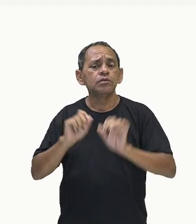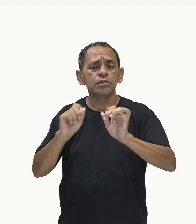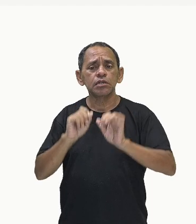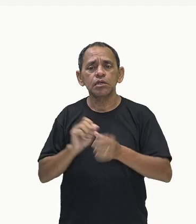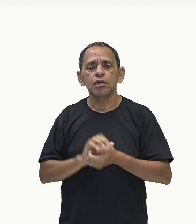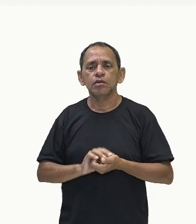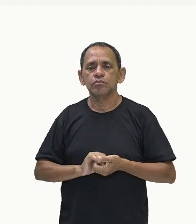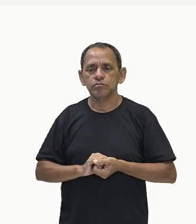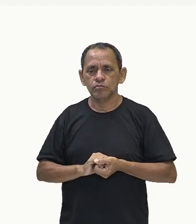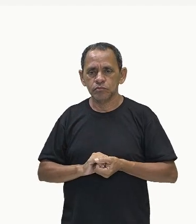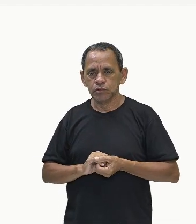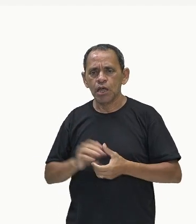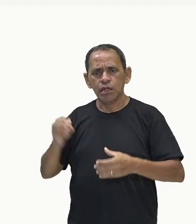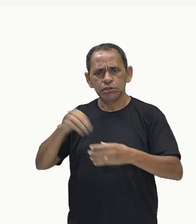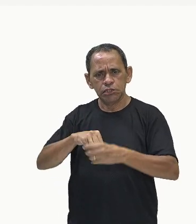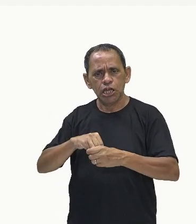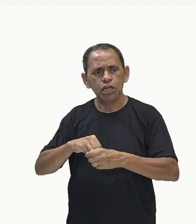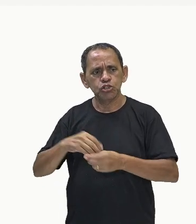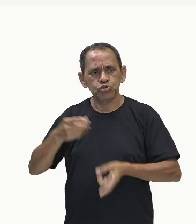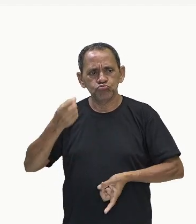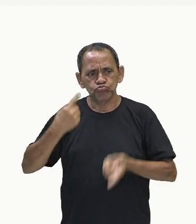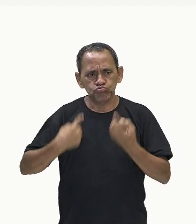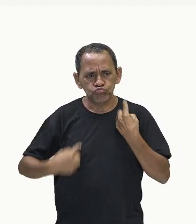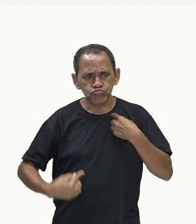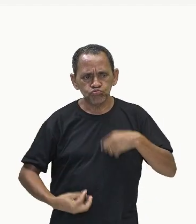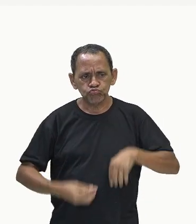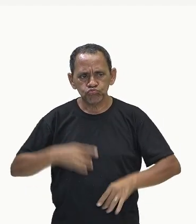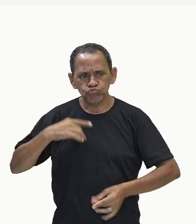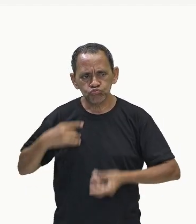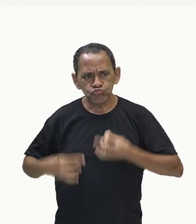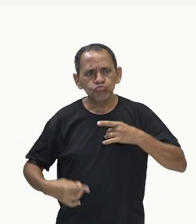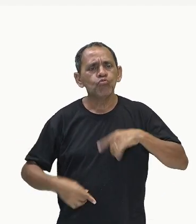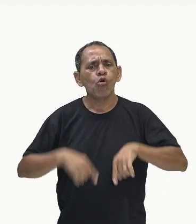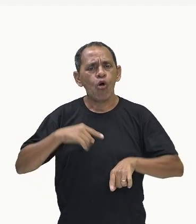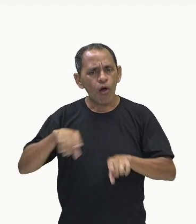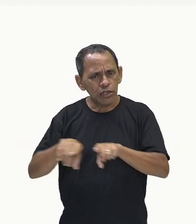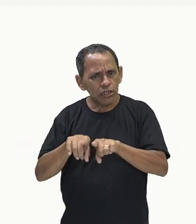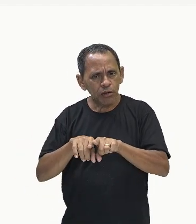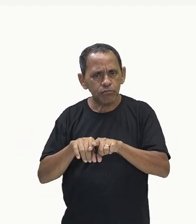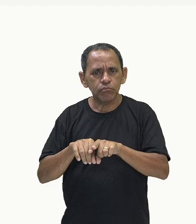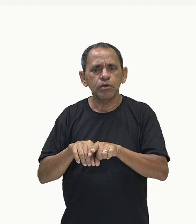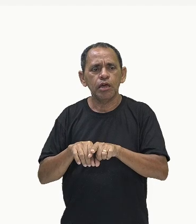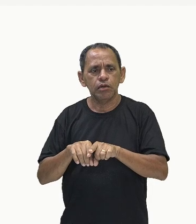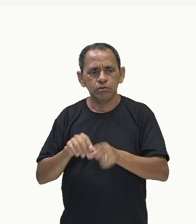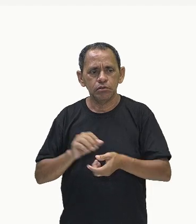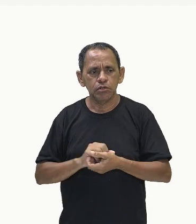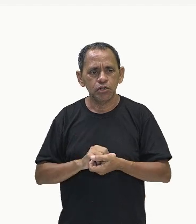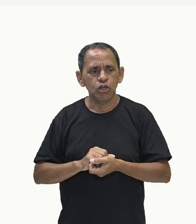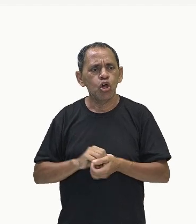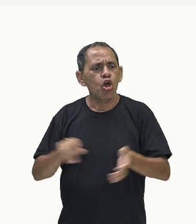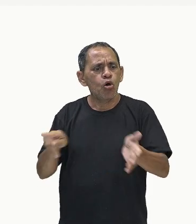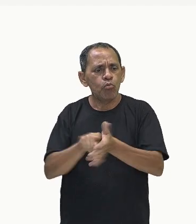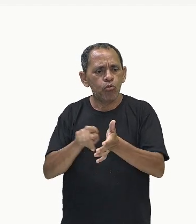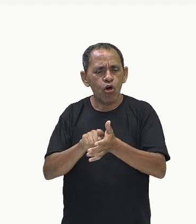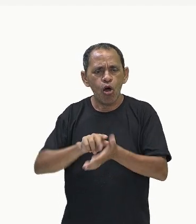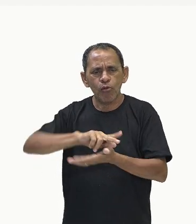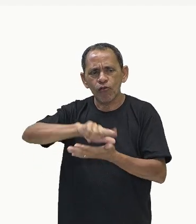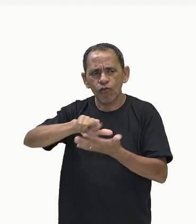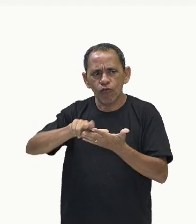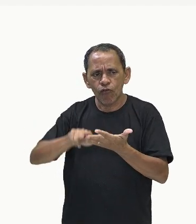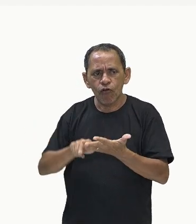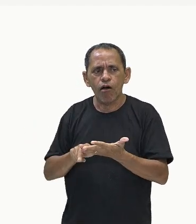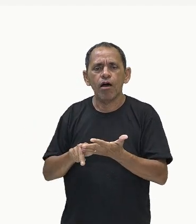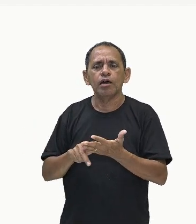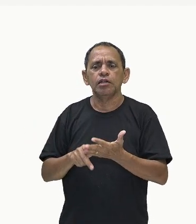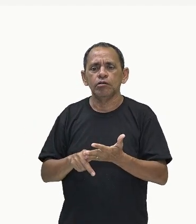presença dos hormônios, que são produzidos por várias glândulas do corpo. Então, esse sangue tem uma função